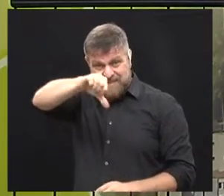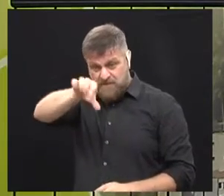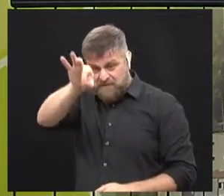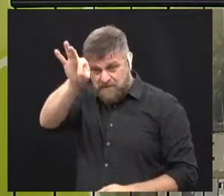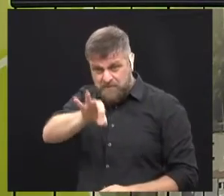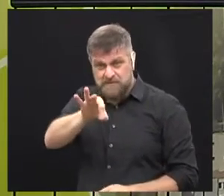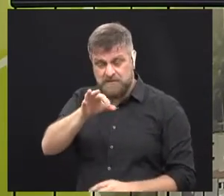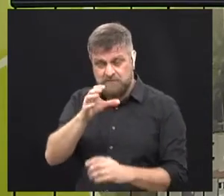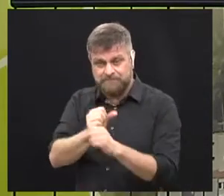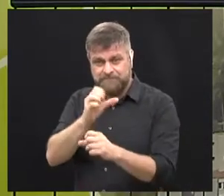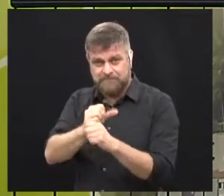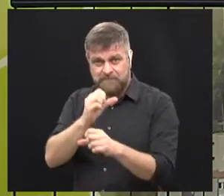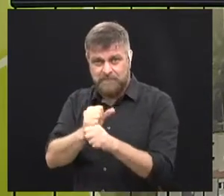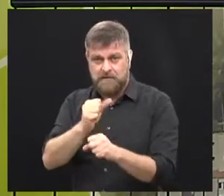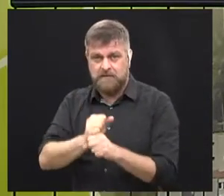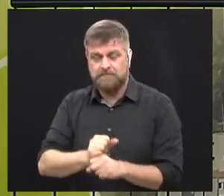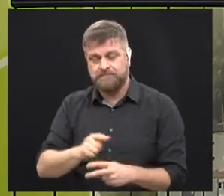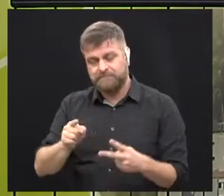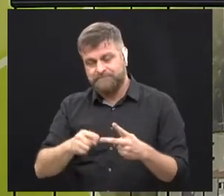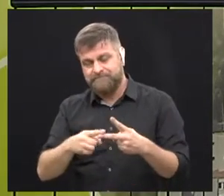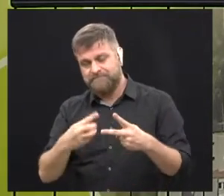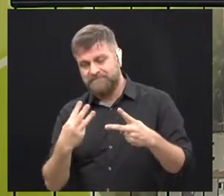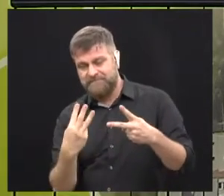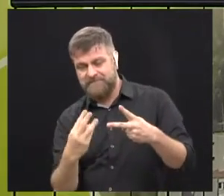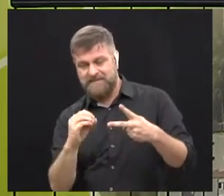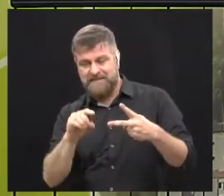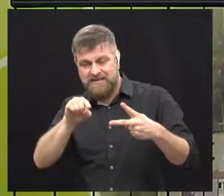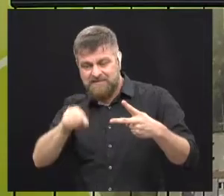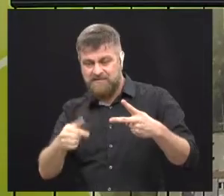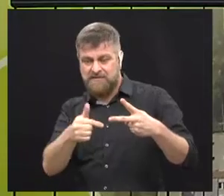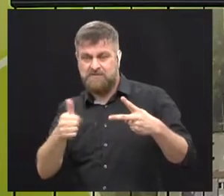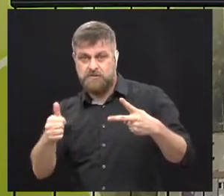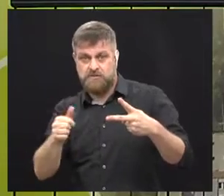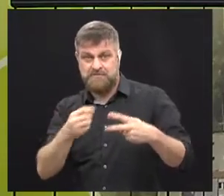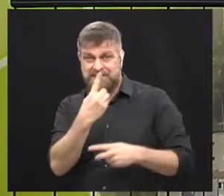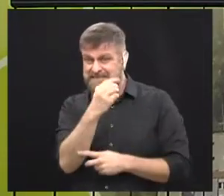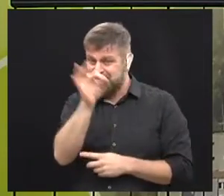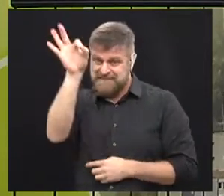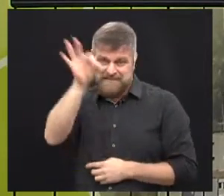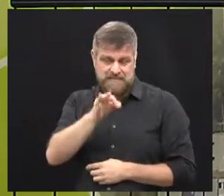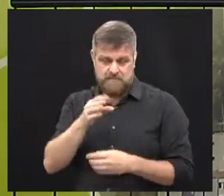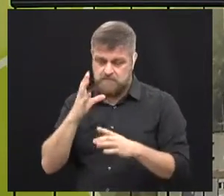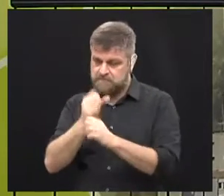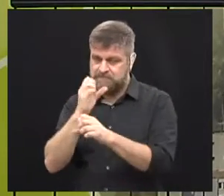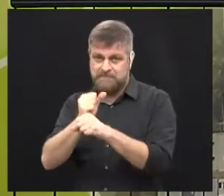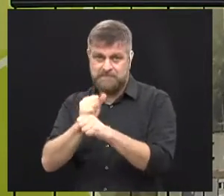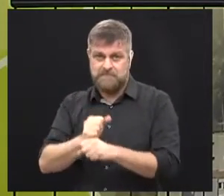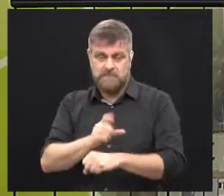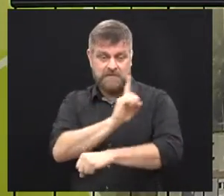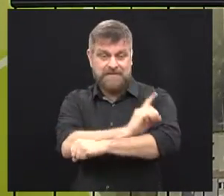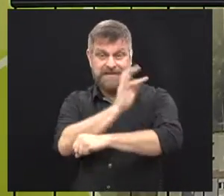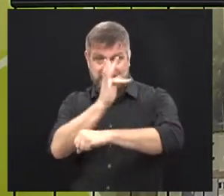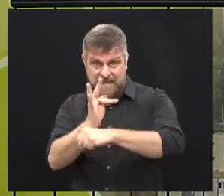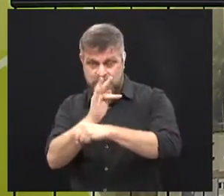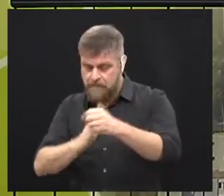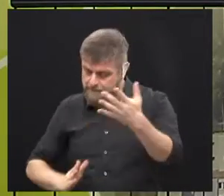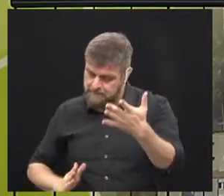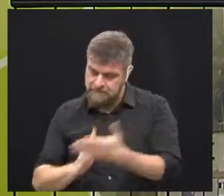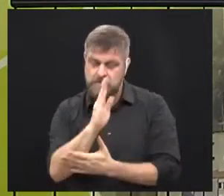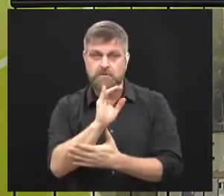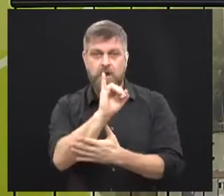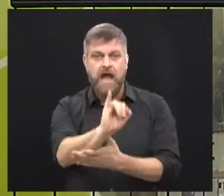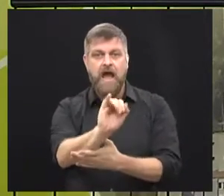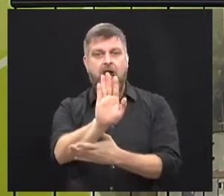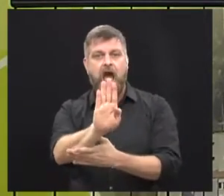69,79% dos votos, o Hollenberg ficou com 30,21%, 100% das urnas apuradas, então no Distrito Federal, Ibanez